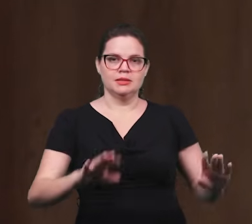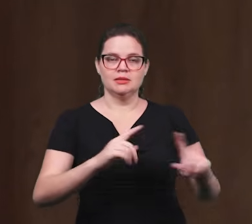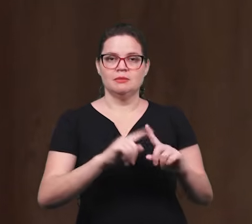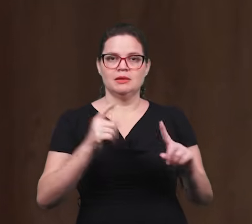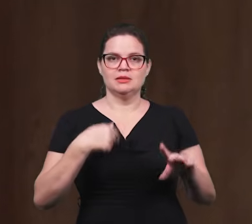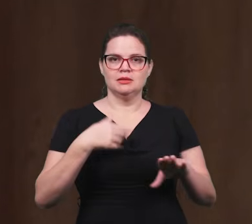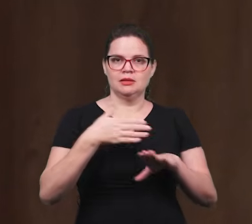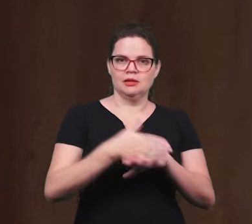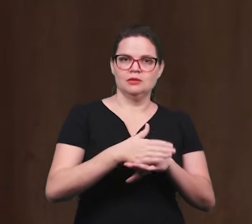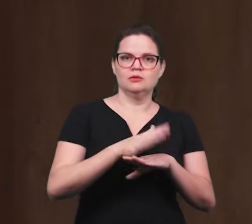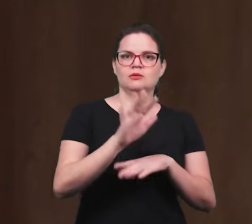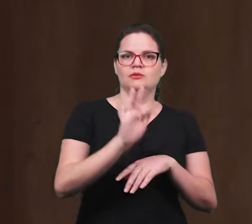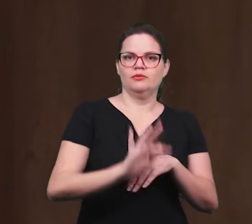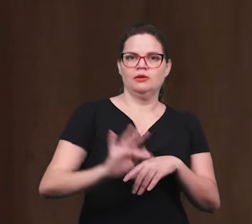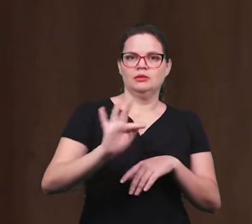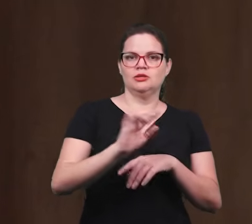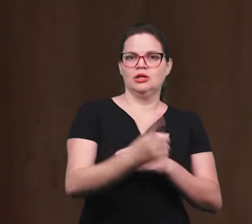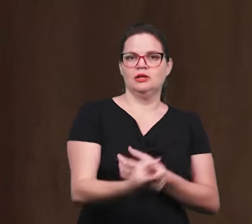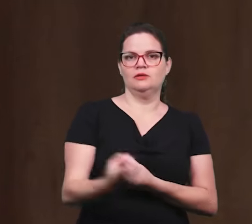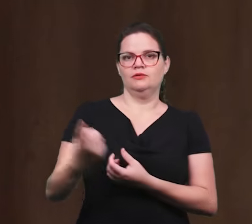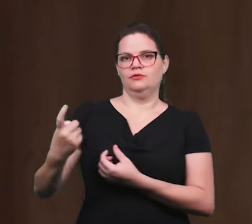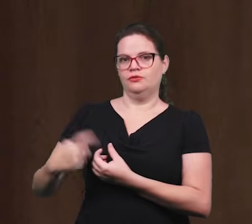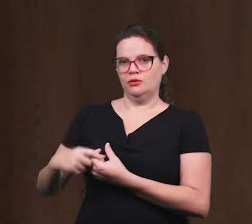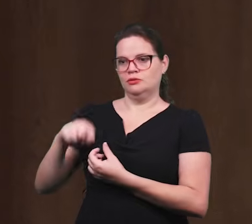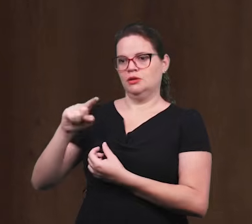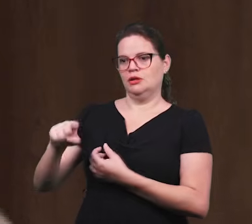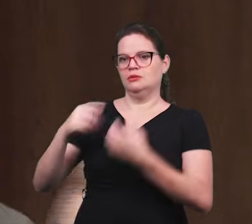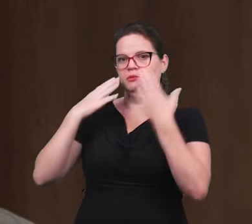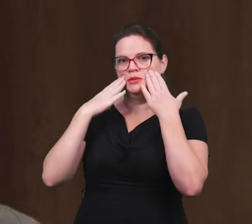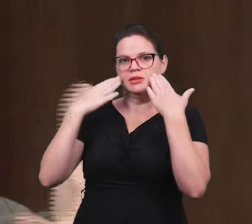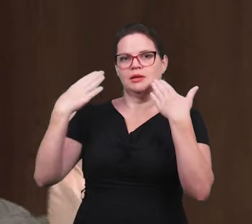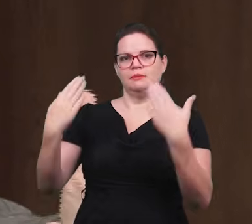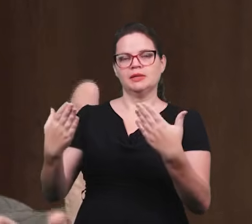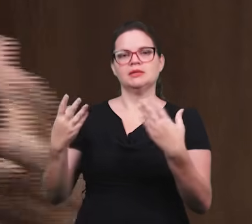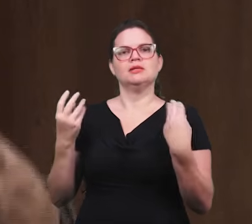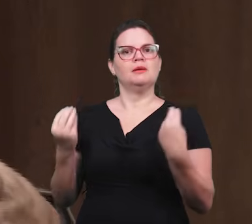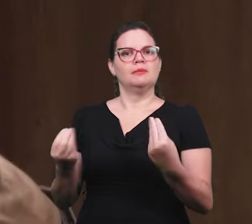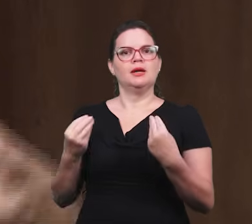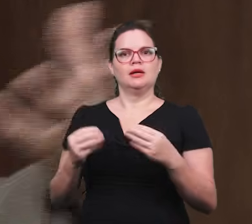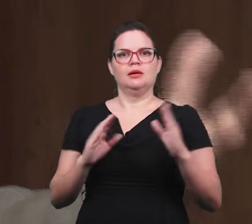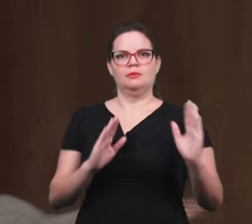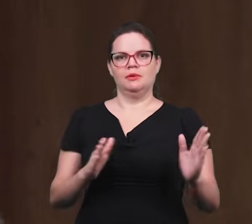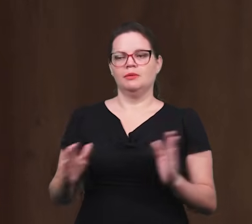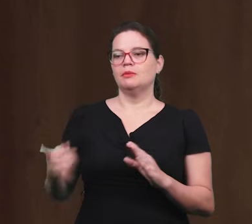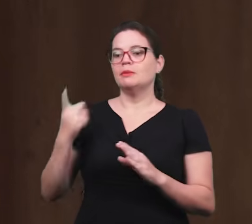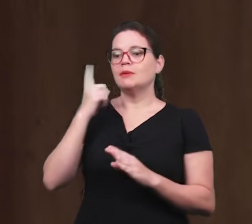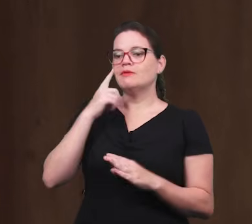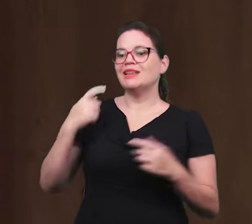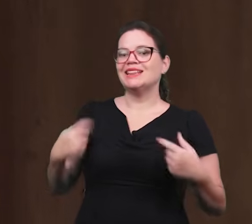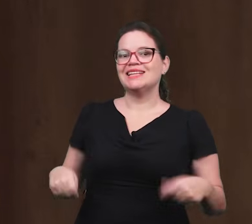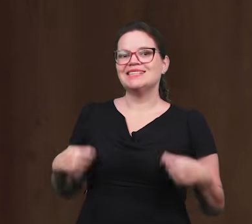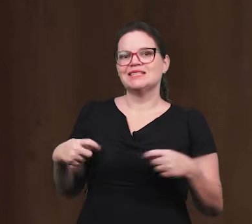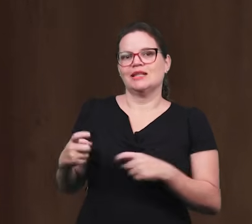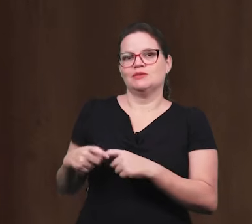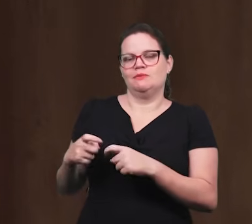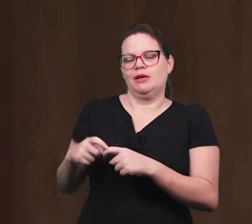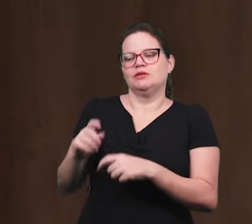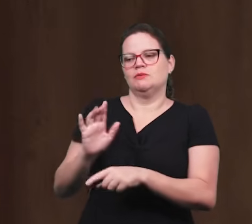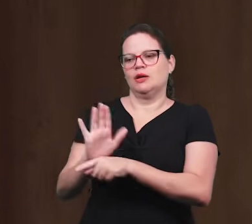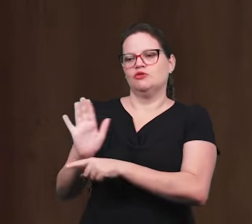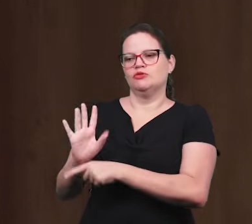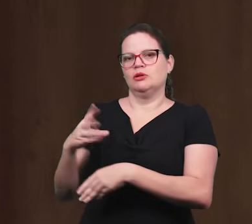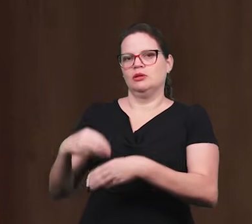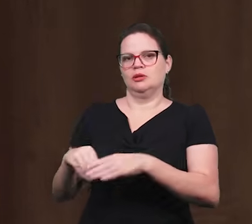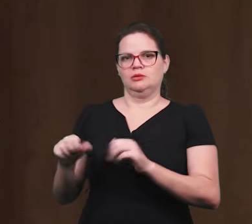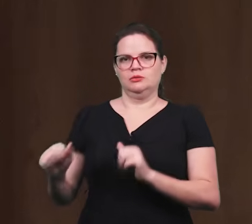apresentar para que ele possa passar pelo processo, por causa da demanda, necessidade de médicos para atender aí as